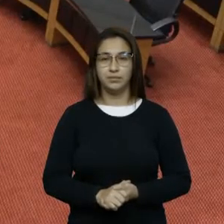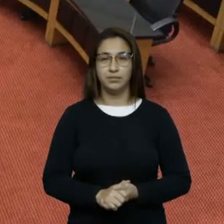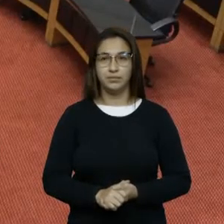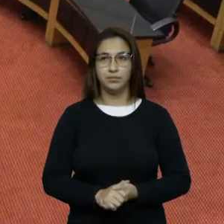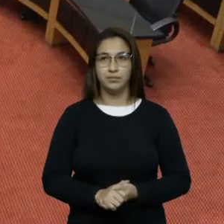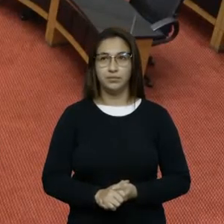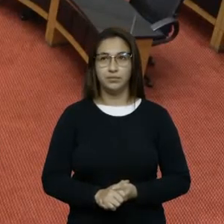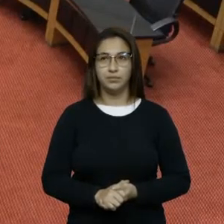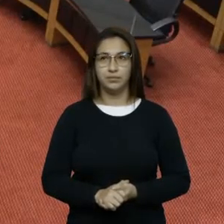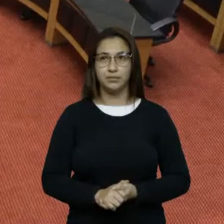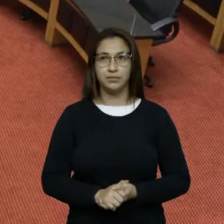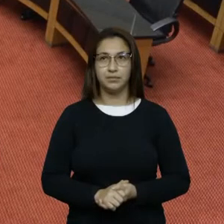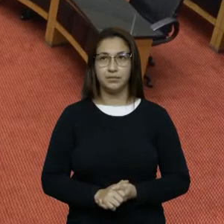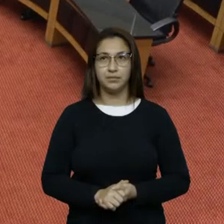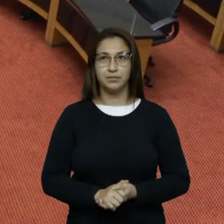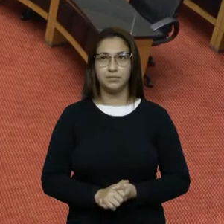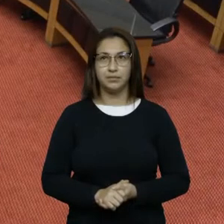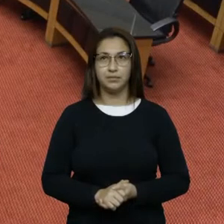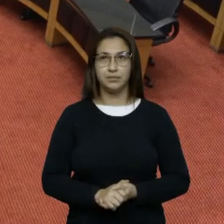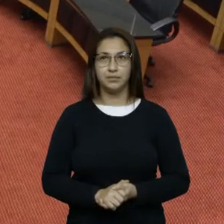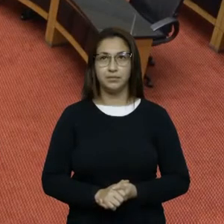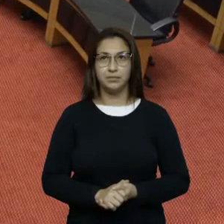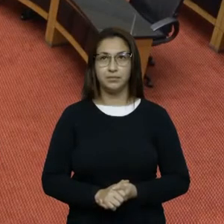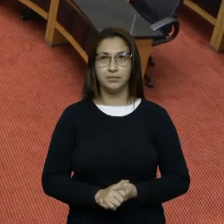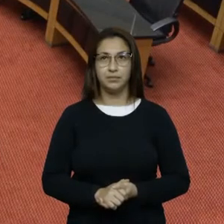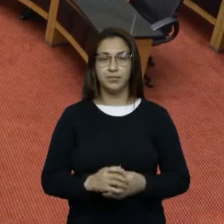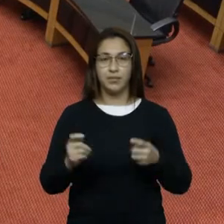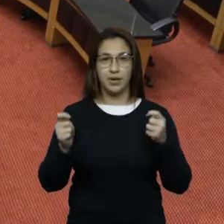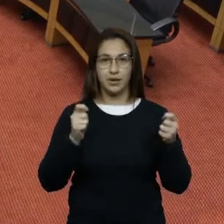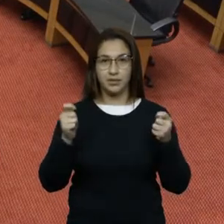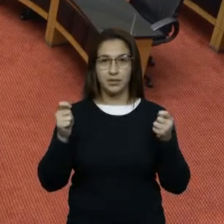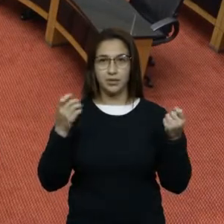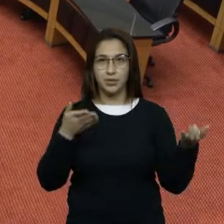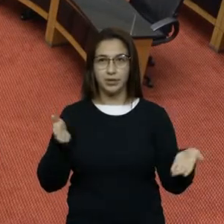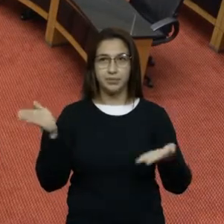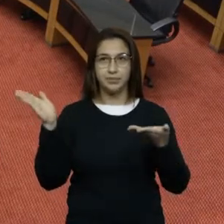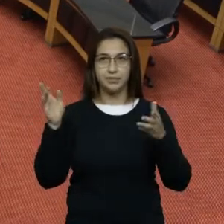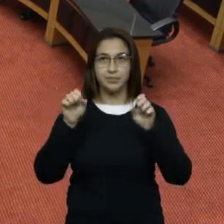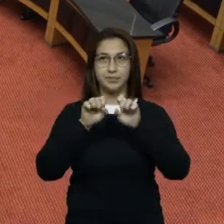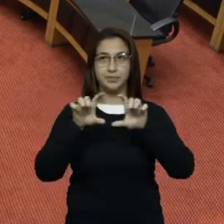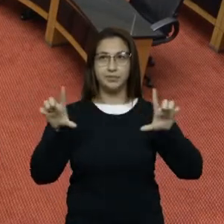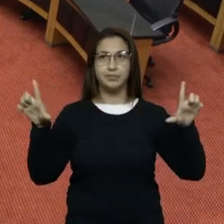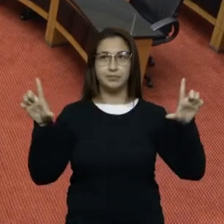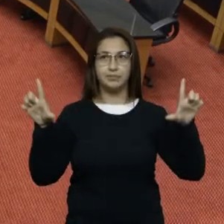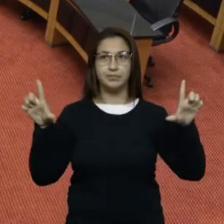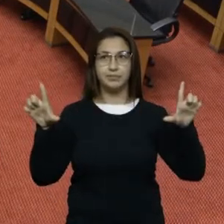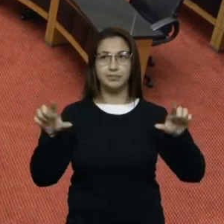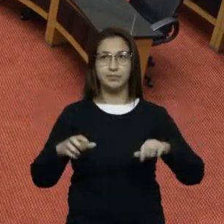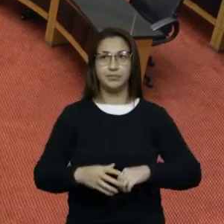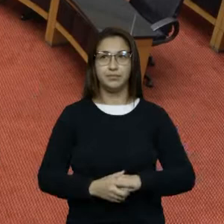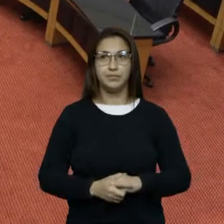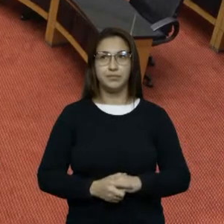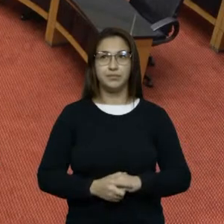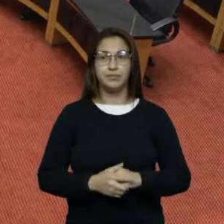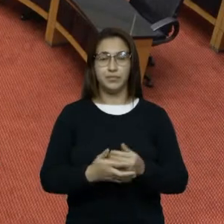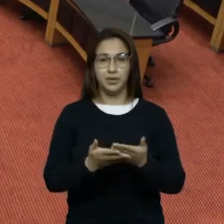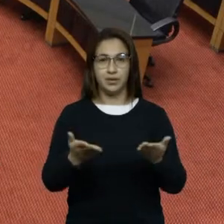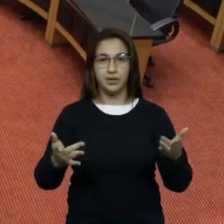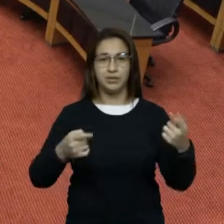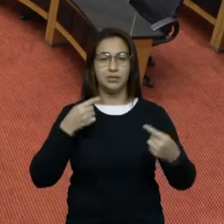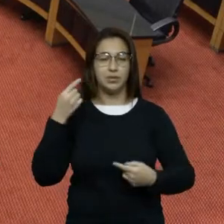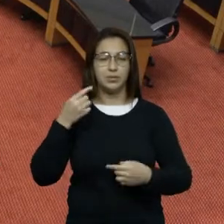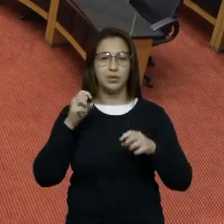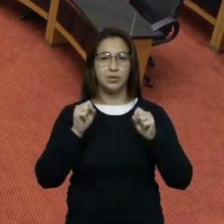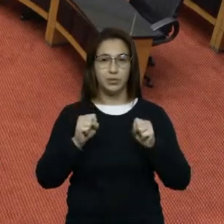eu peço a assessoria que possa abrir o painel para que os deputados possam